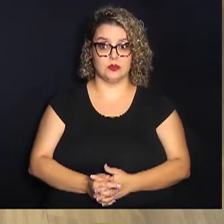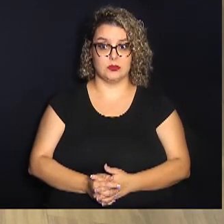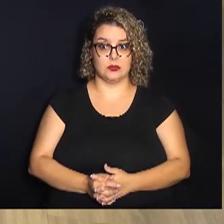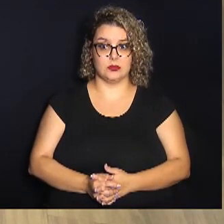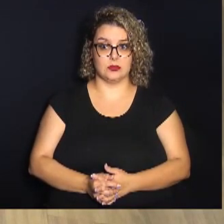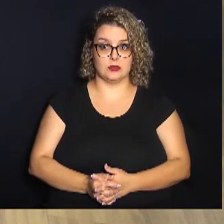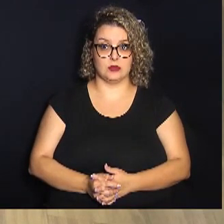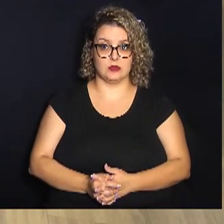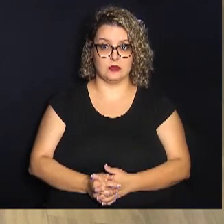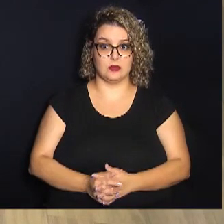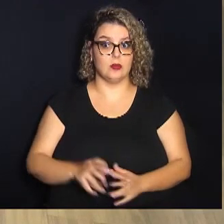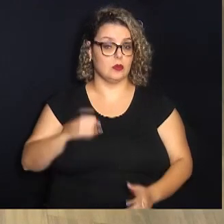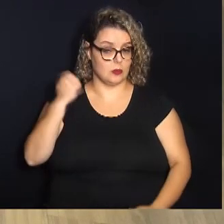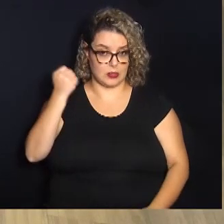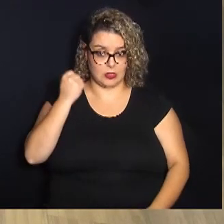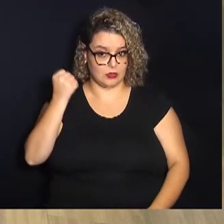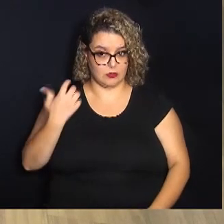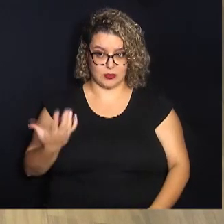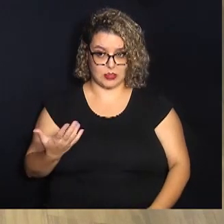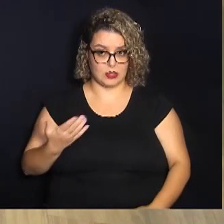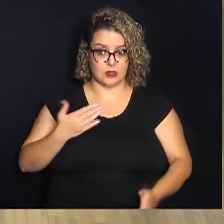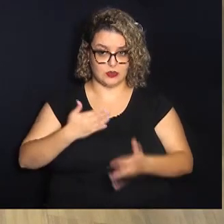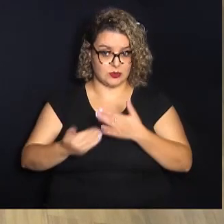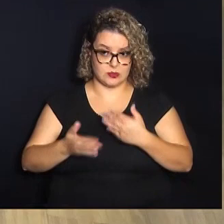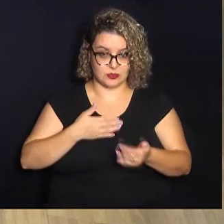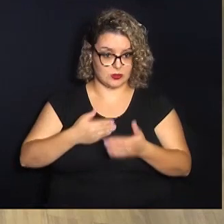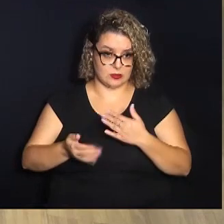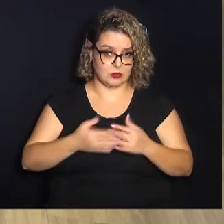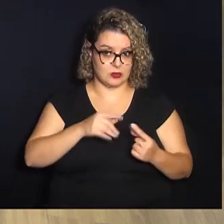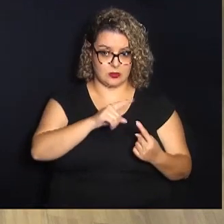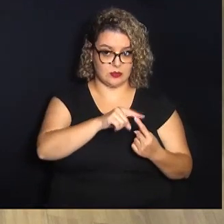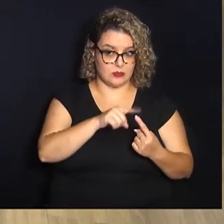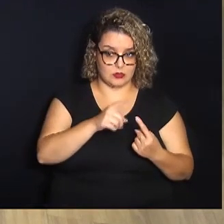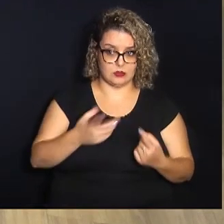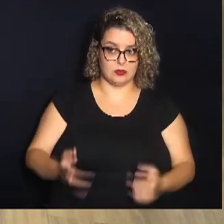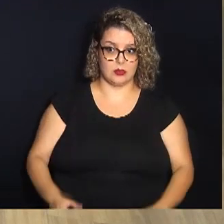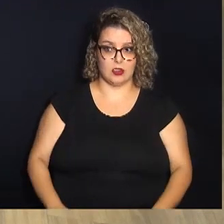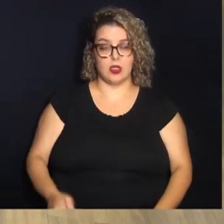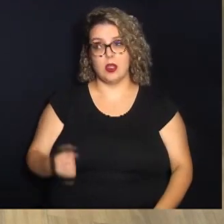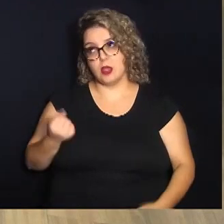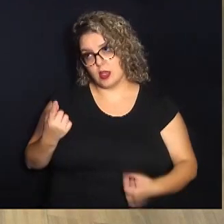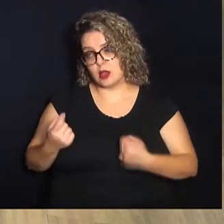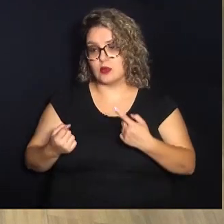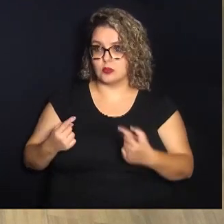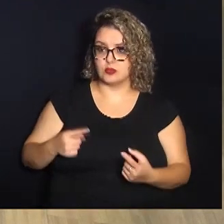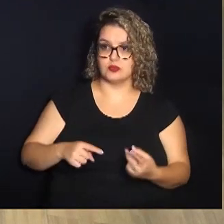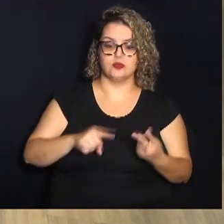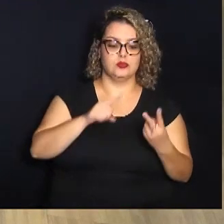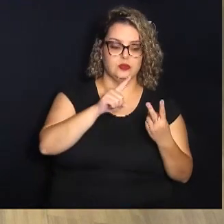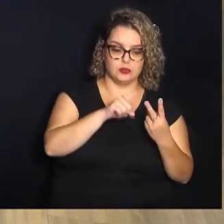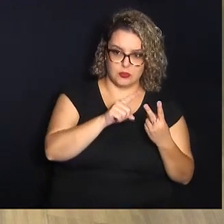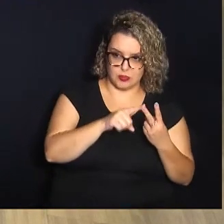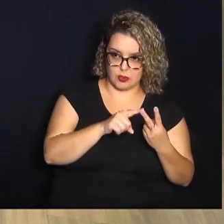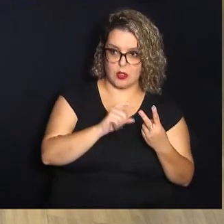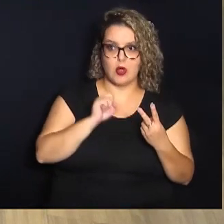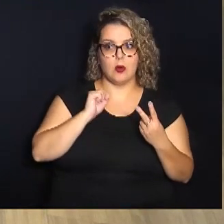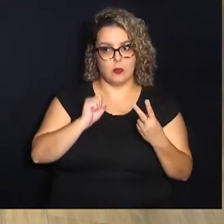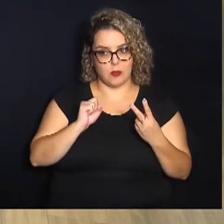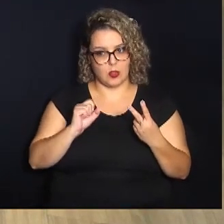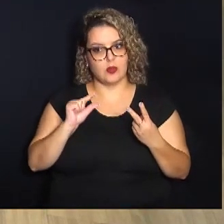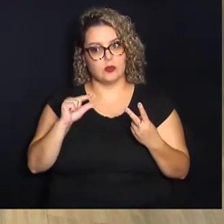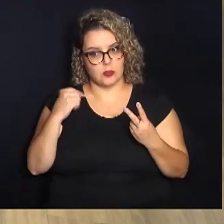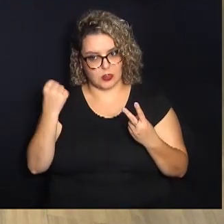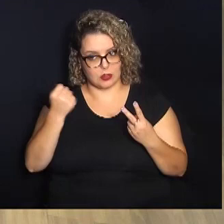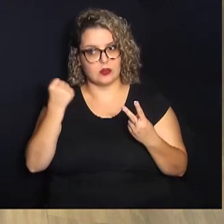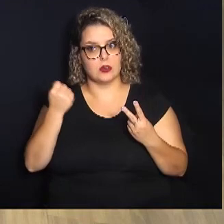o caso grave não é independente do sorotipo? Qualquer um pode ser grave? Alguns sorotipos, sorotipo 2, ele pode ser um pouquinho